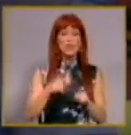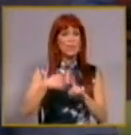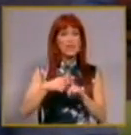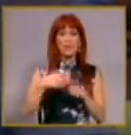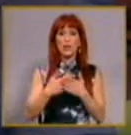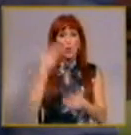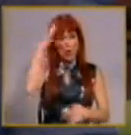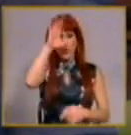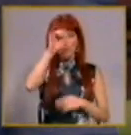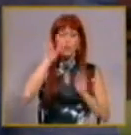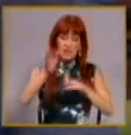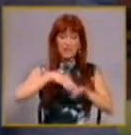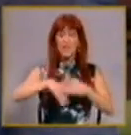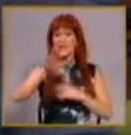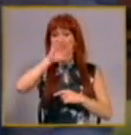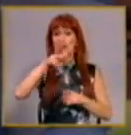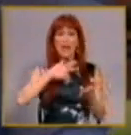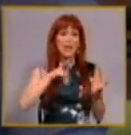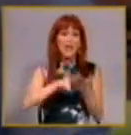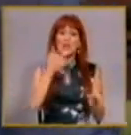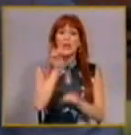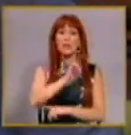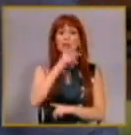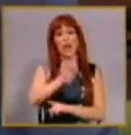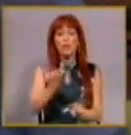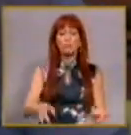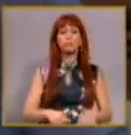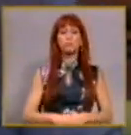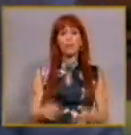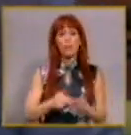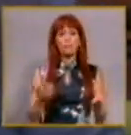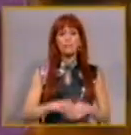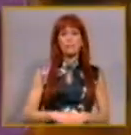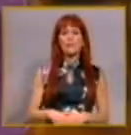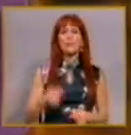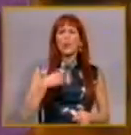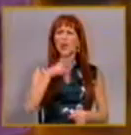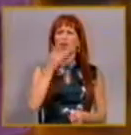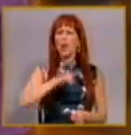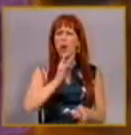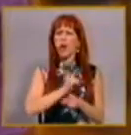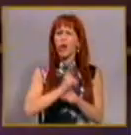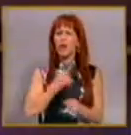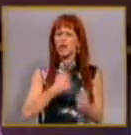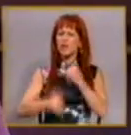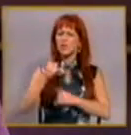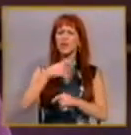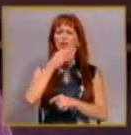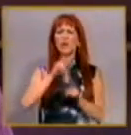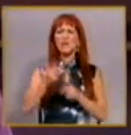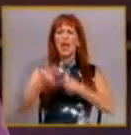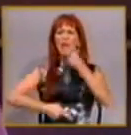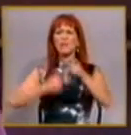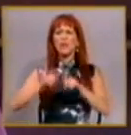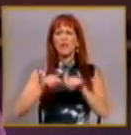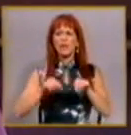benefícios, acho que devemos fazer. Se a realidade disser que não, é possível. Paulo Chaves, para contrapor. Queria aqui voltar ainda um pouco atrás, quando se falava na